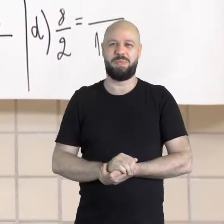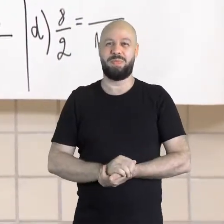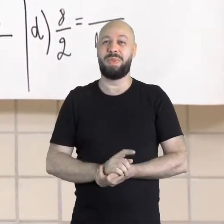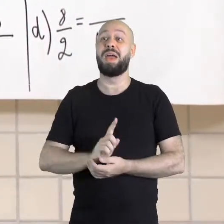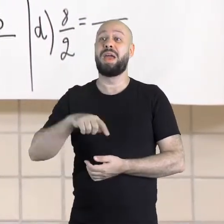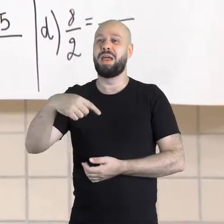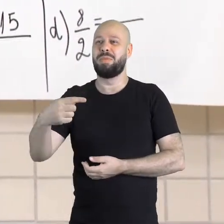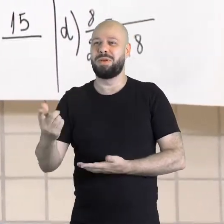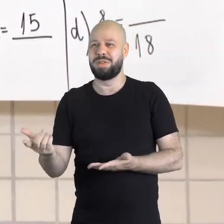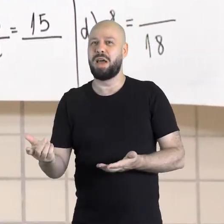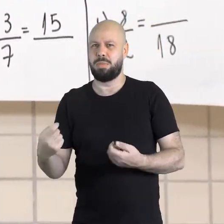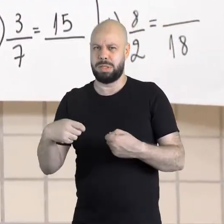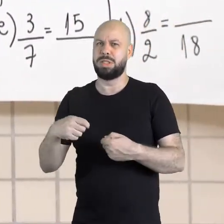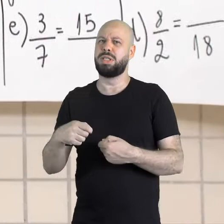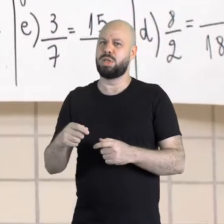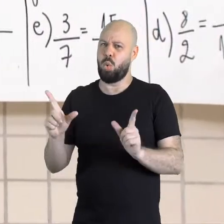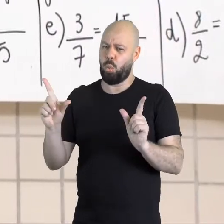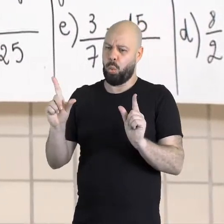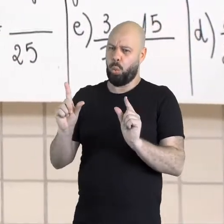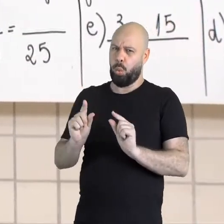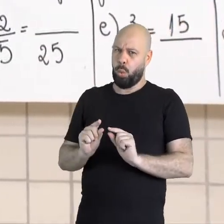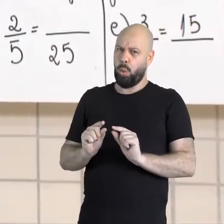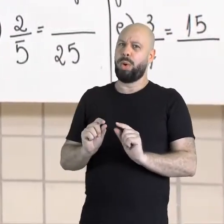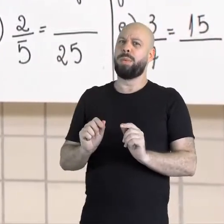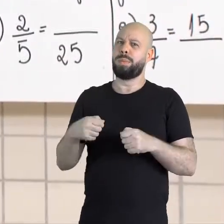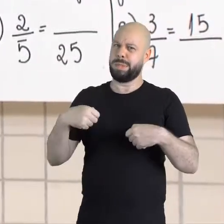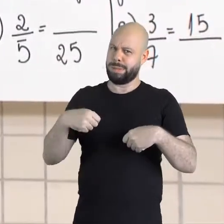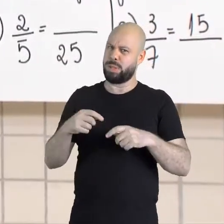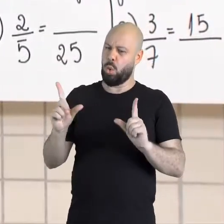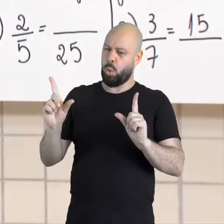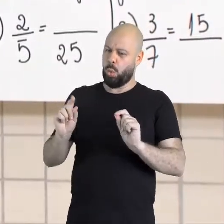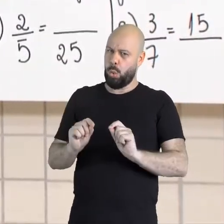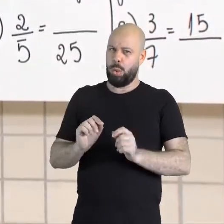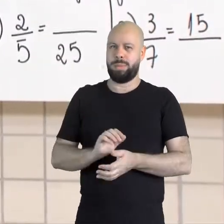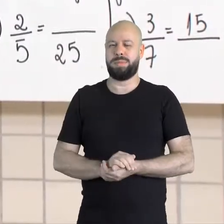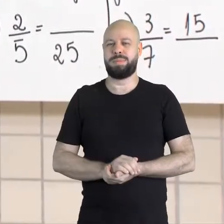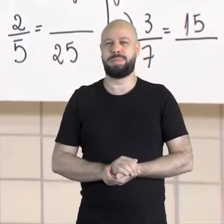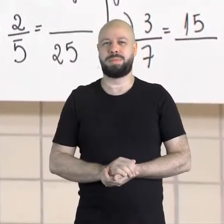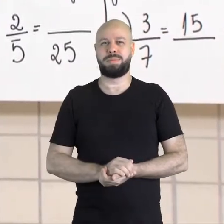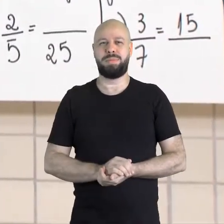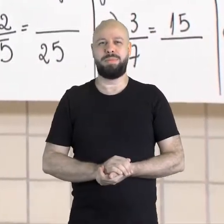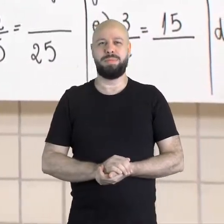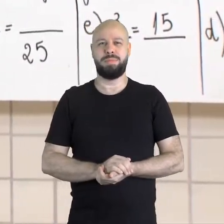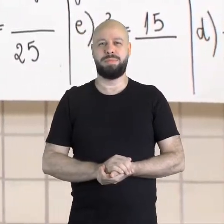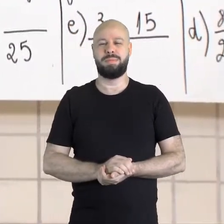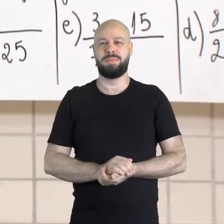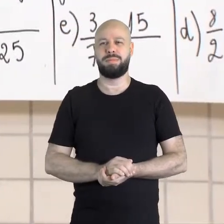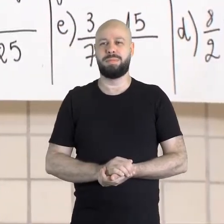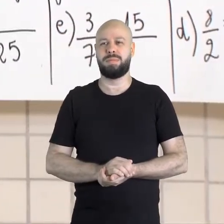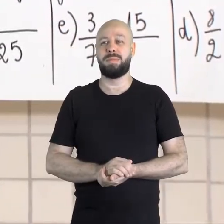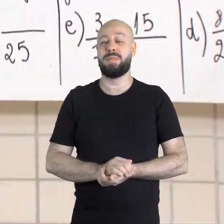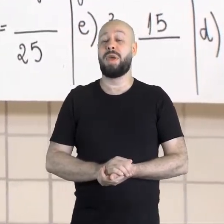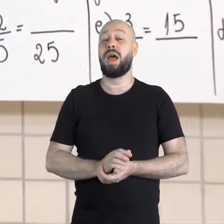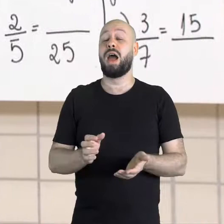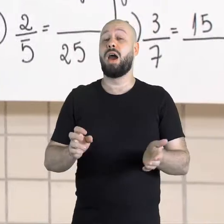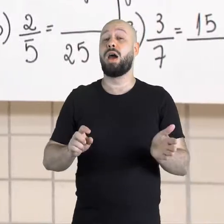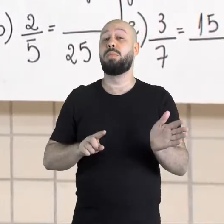né? Porque ele precisa economizar mais, né, turminha? Vamos economizar. Exercício 5, turminha.